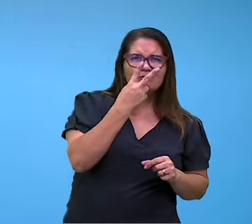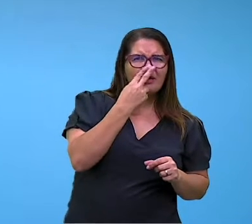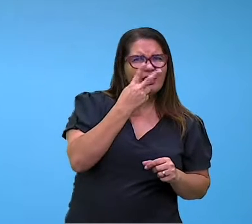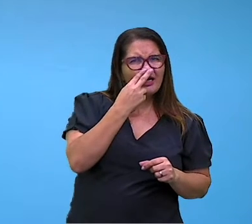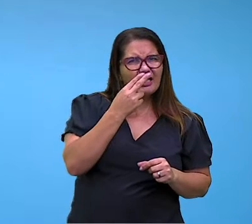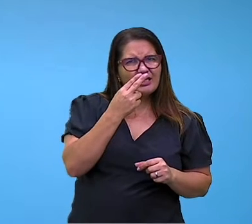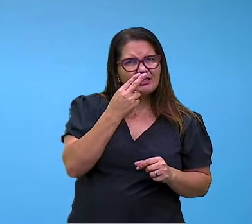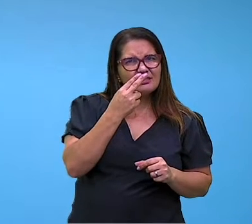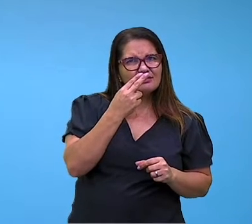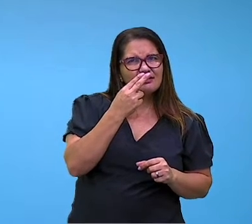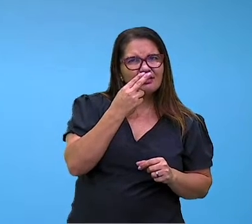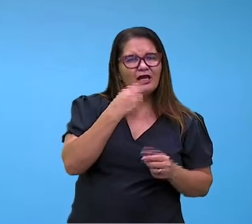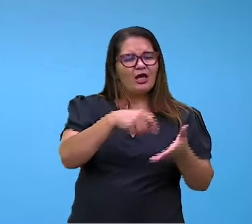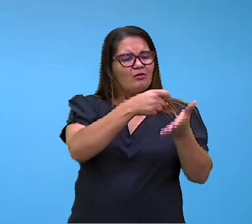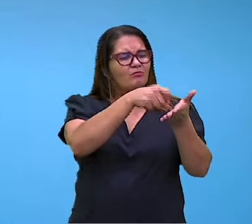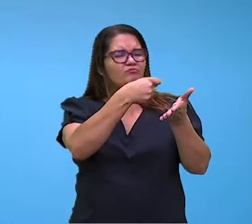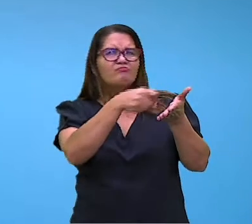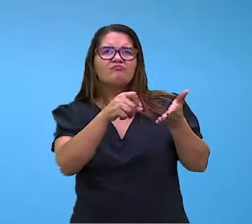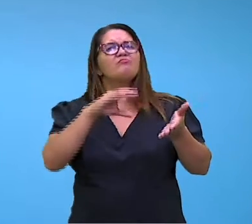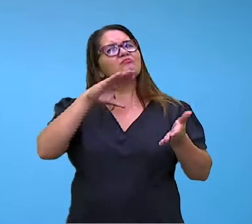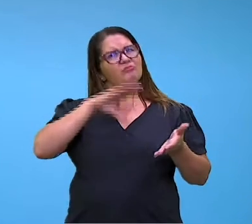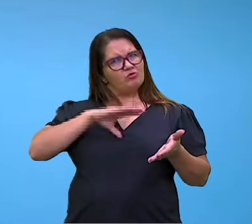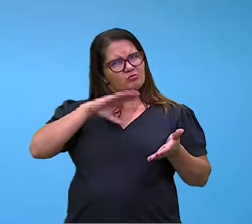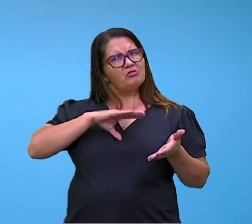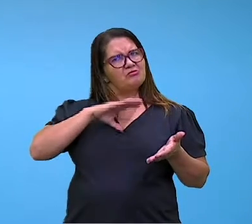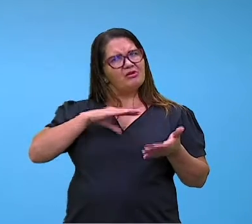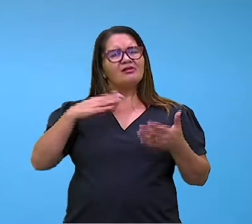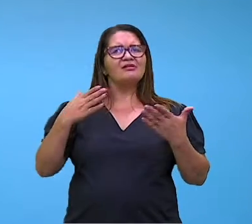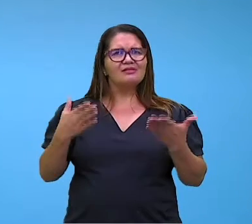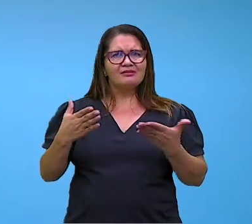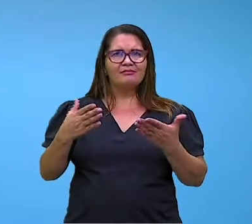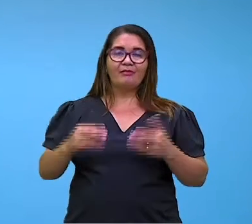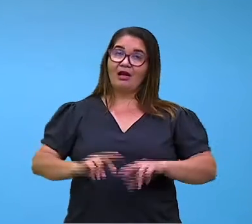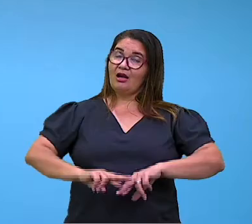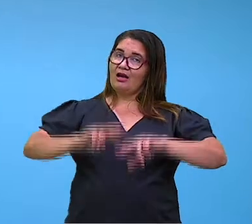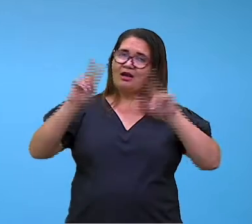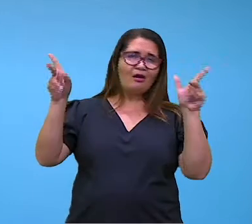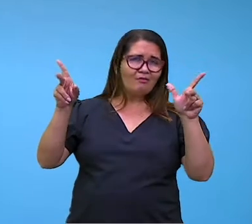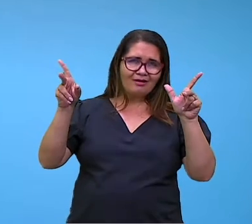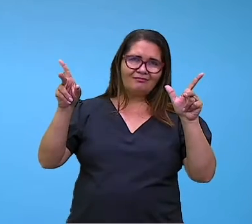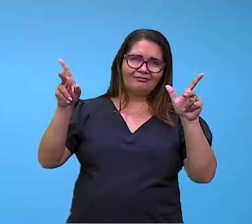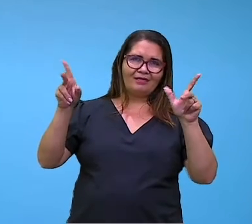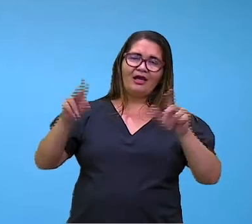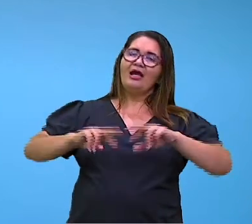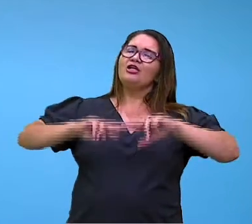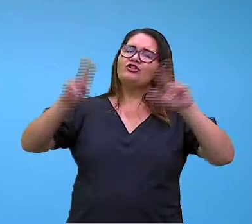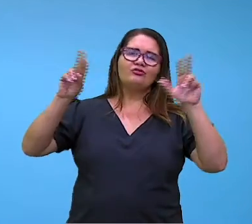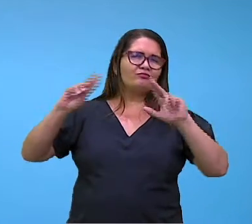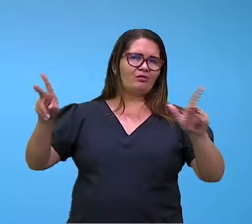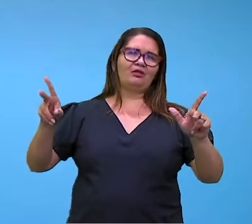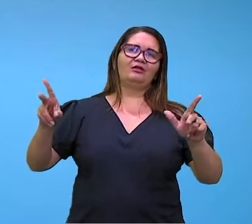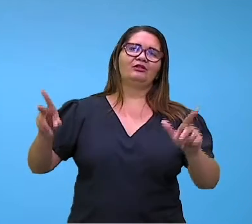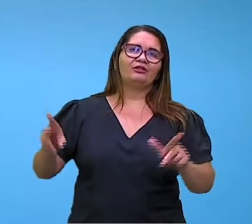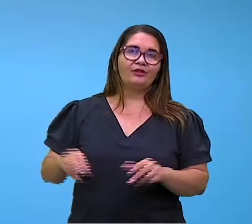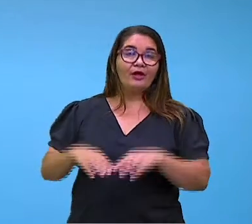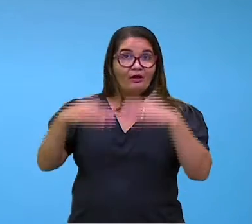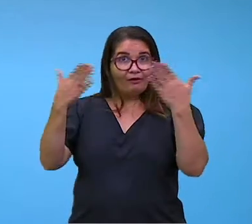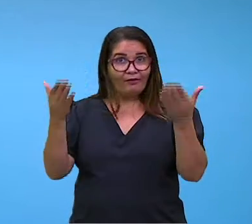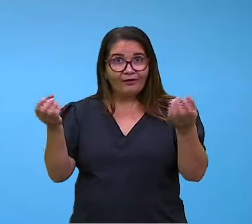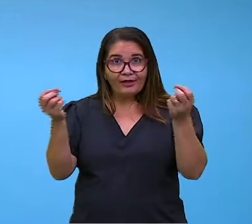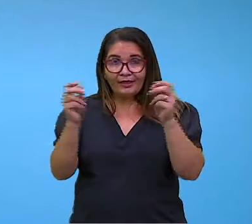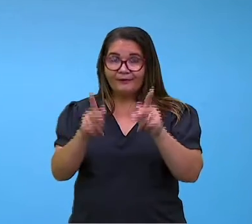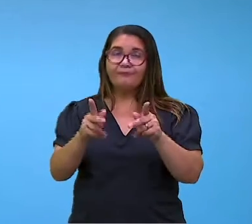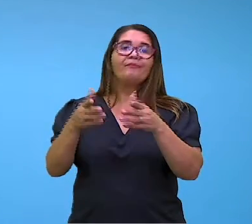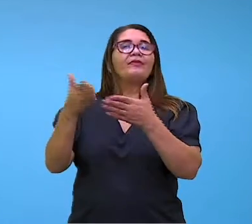coisa, ok? Resume, que é, no caso, recomeçar, né? Ou retornar para